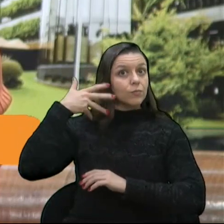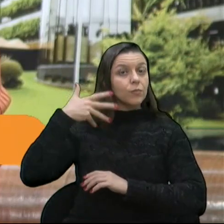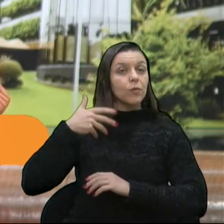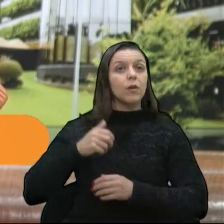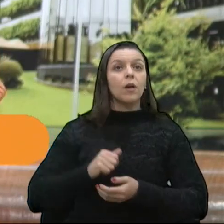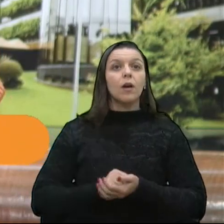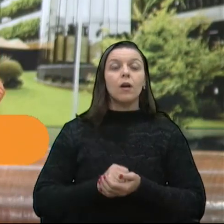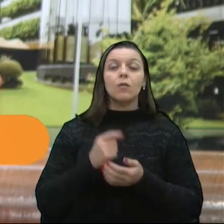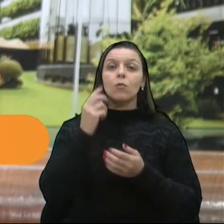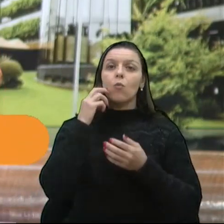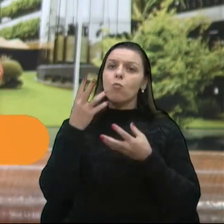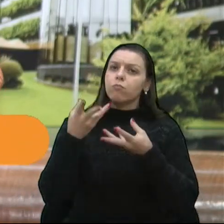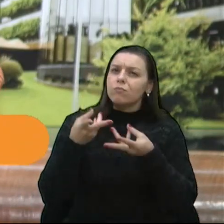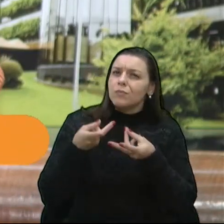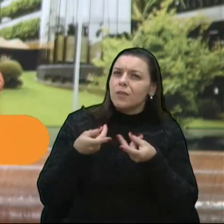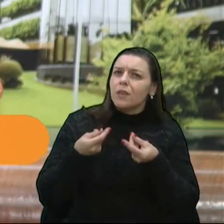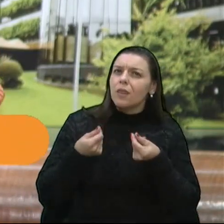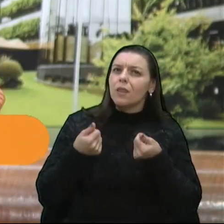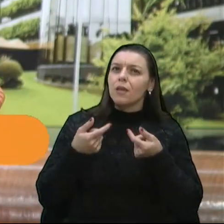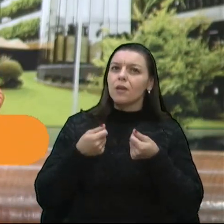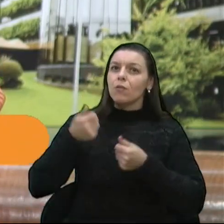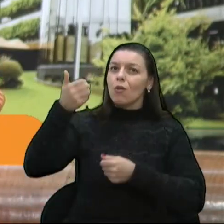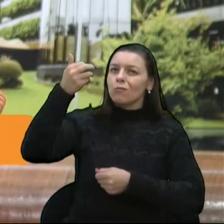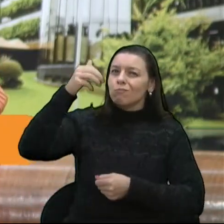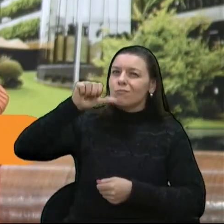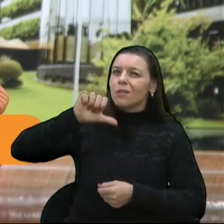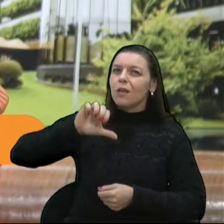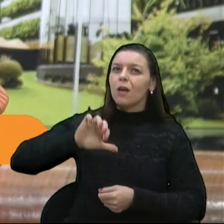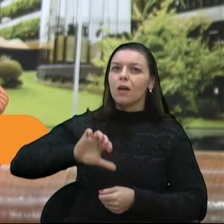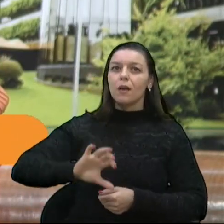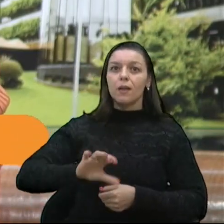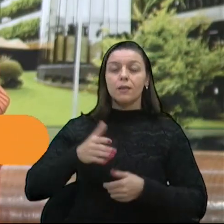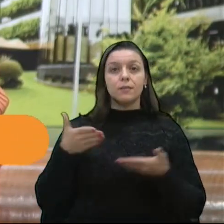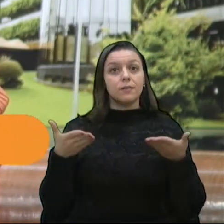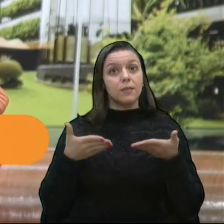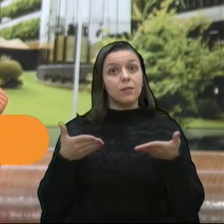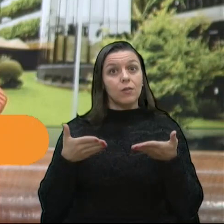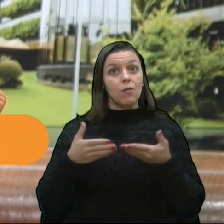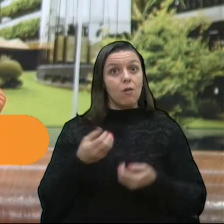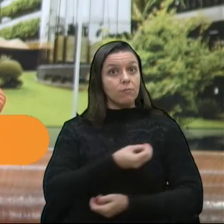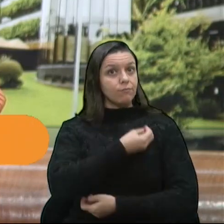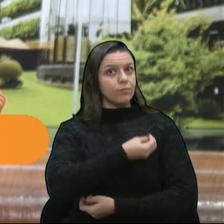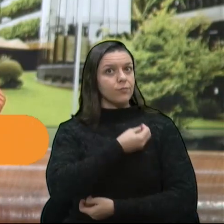olhar mais sensível diante de uma crise tão grande como essa que a gente está vivendo?